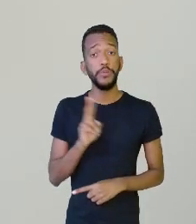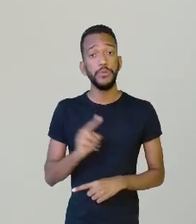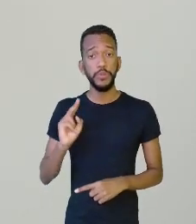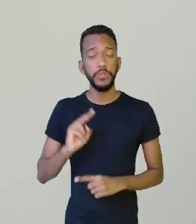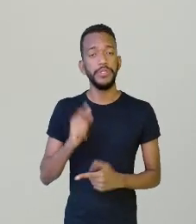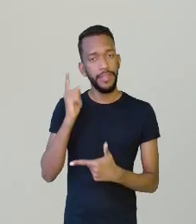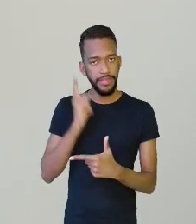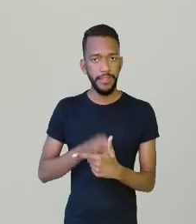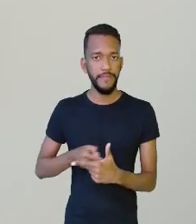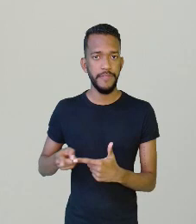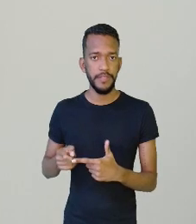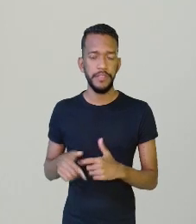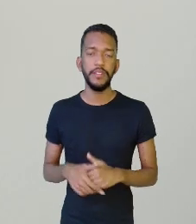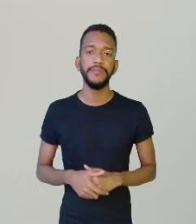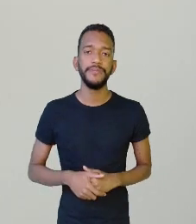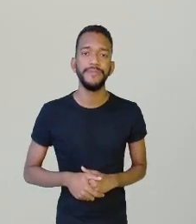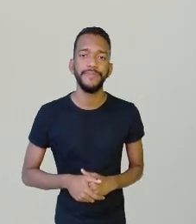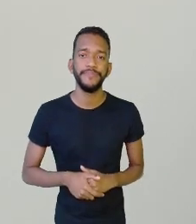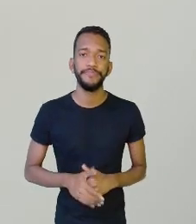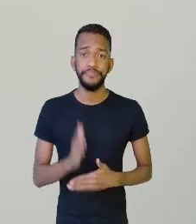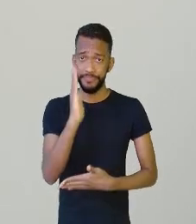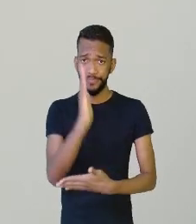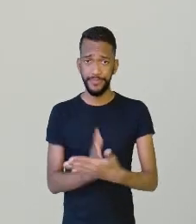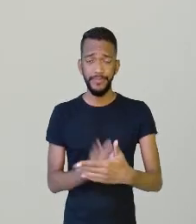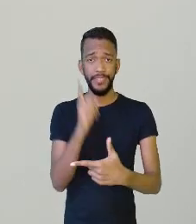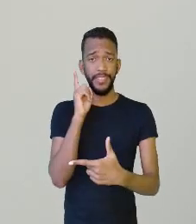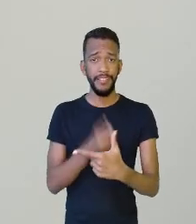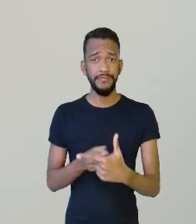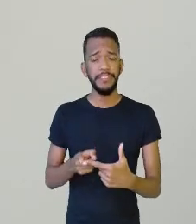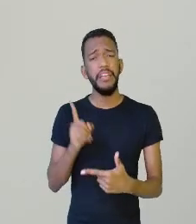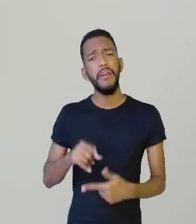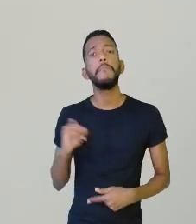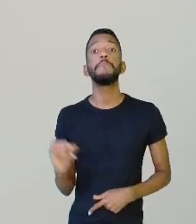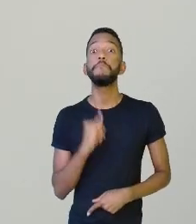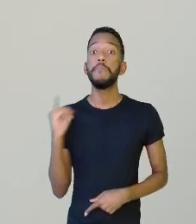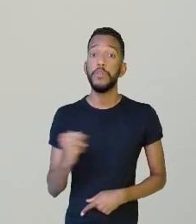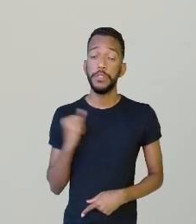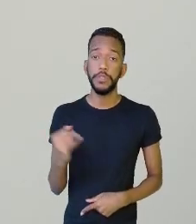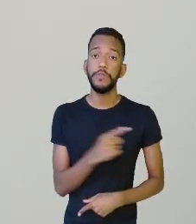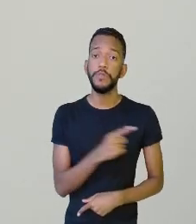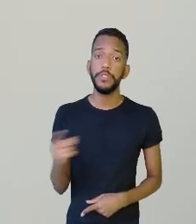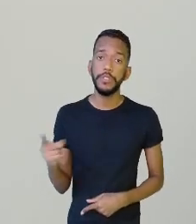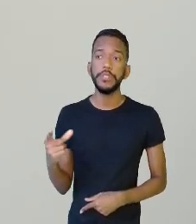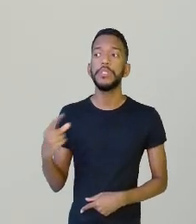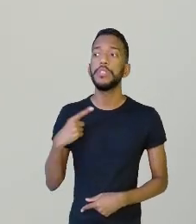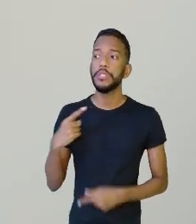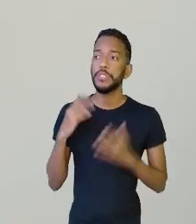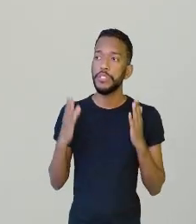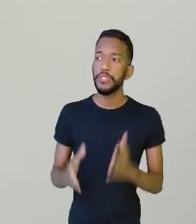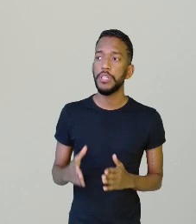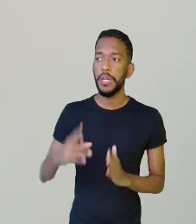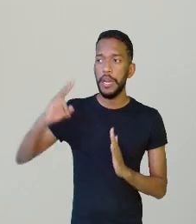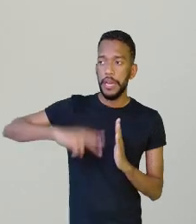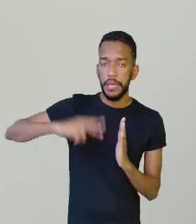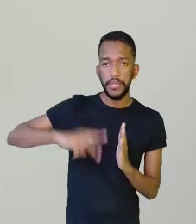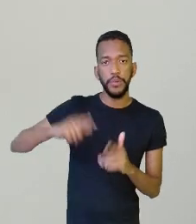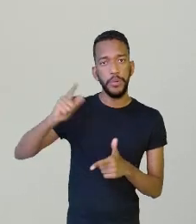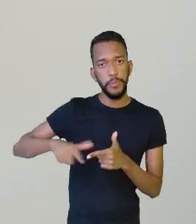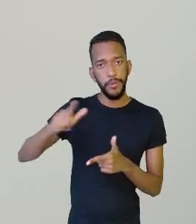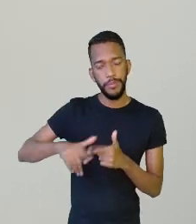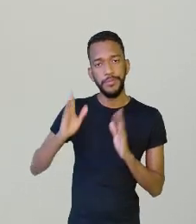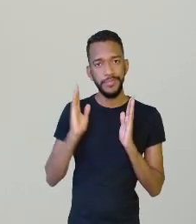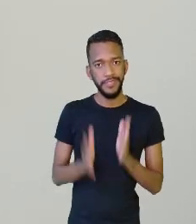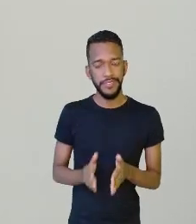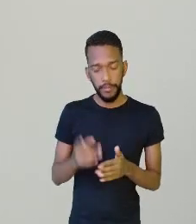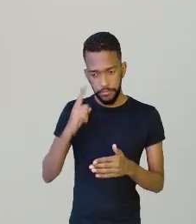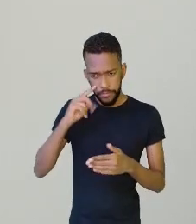uma divisão. Percebe, quinto ano? É importantíssimo que você faça a leitura do problema.